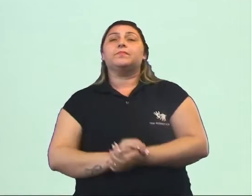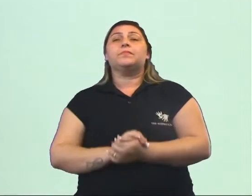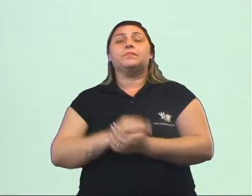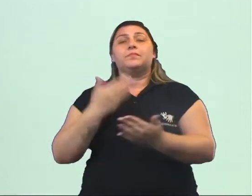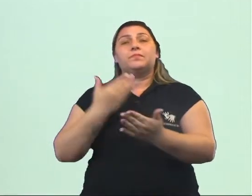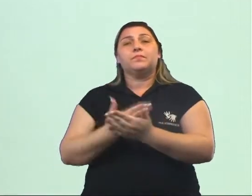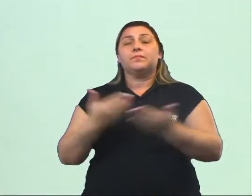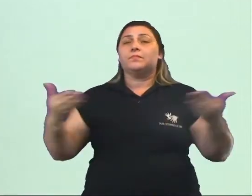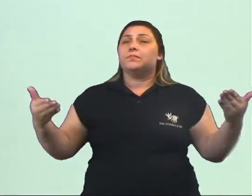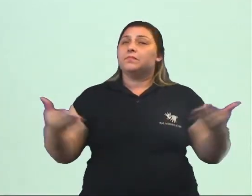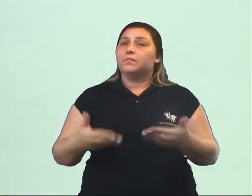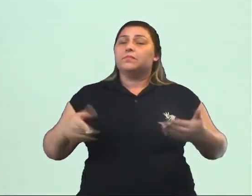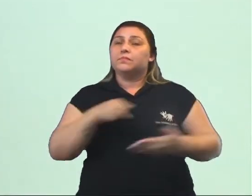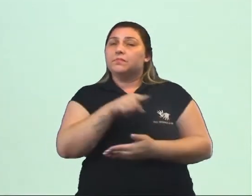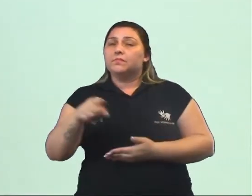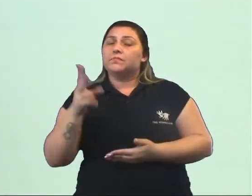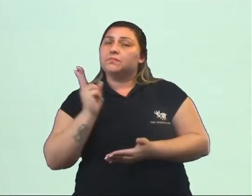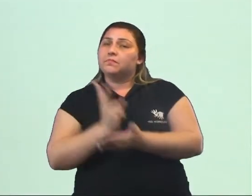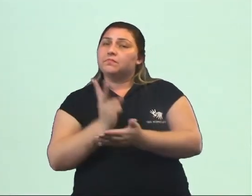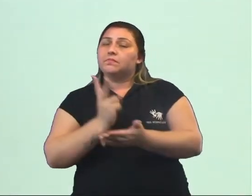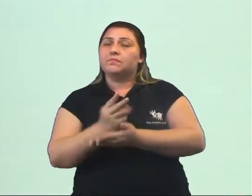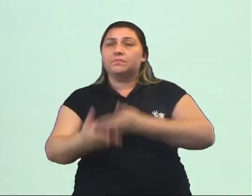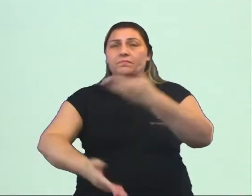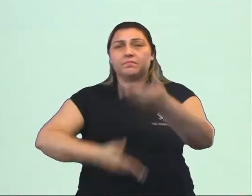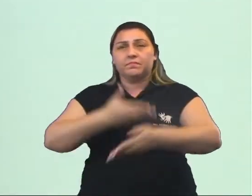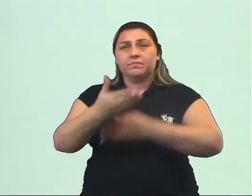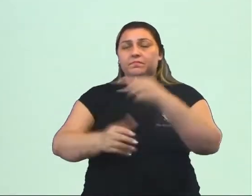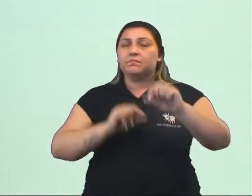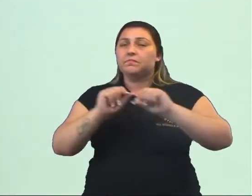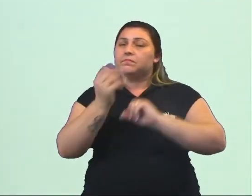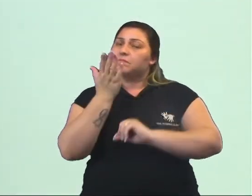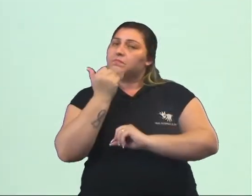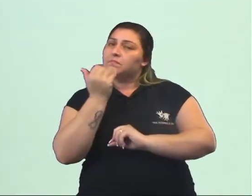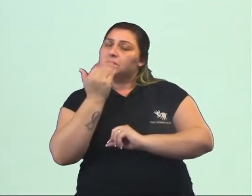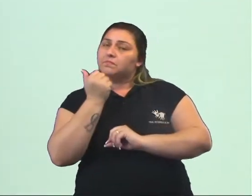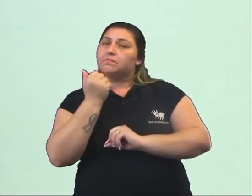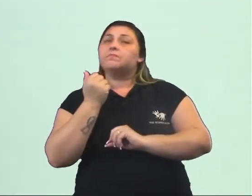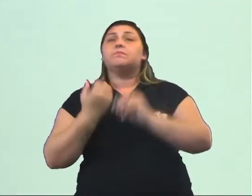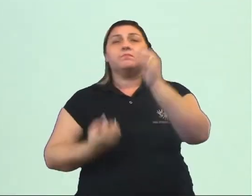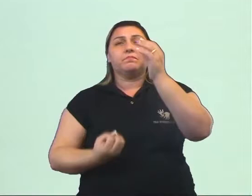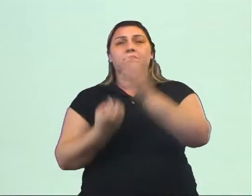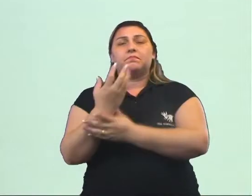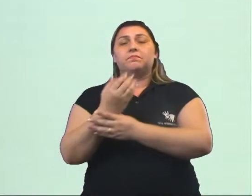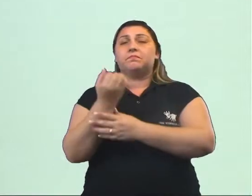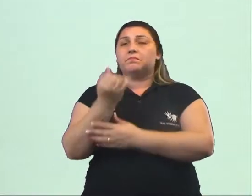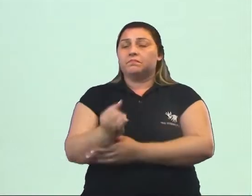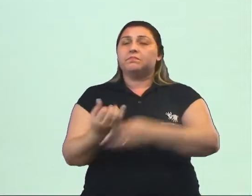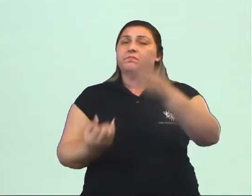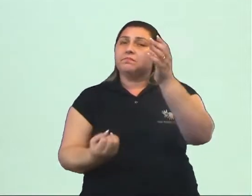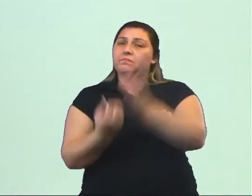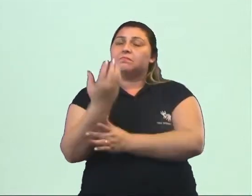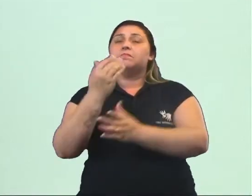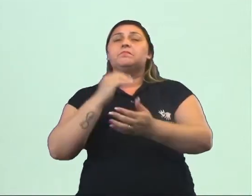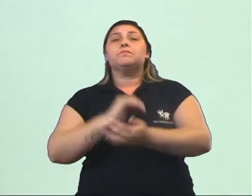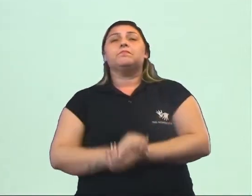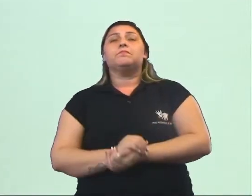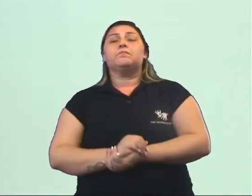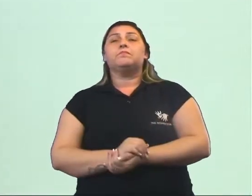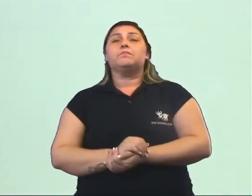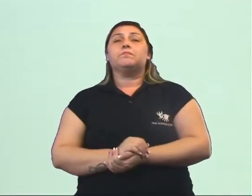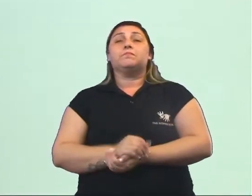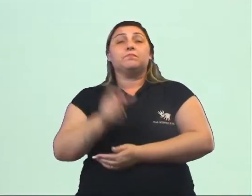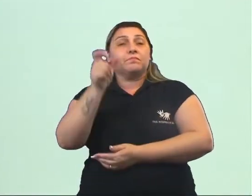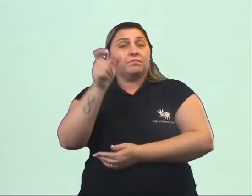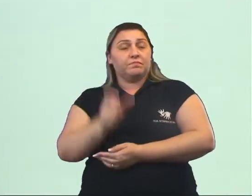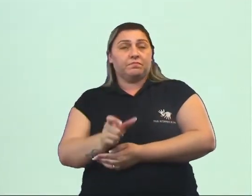aula de hoje que vocês sempre estejam relacionando o que comemos, a sua origem, e se essa origem provém de um